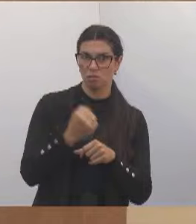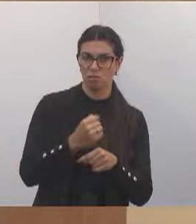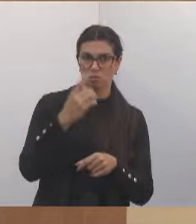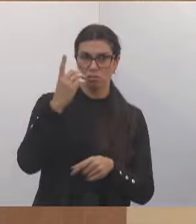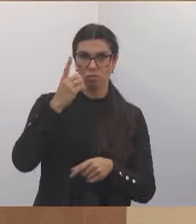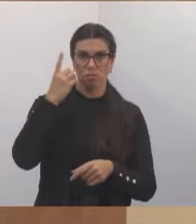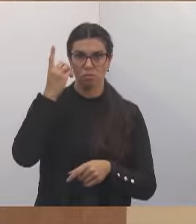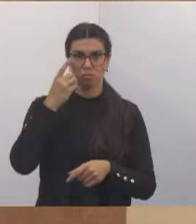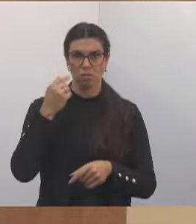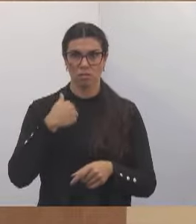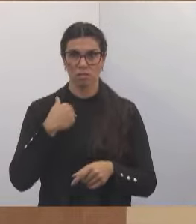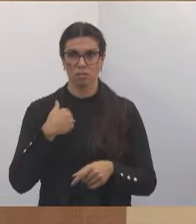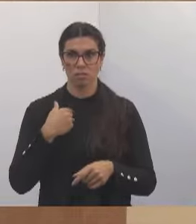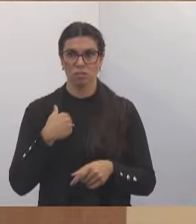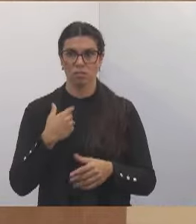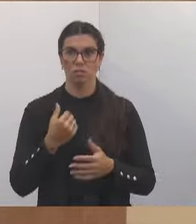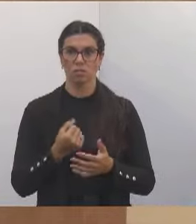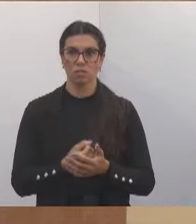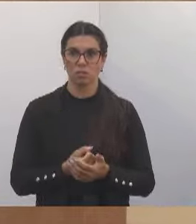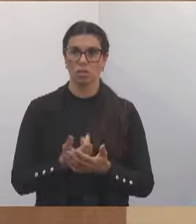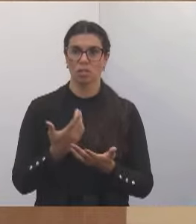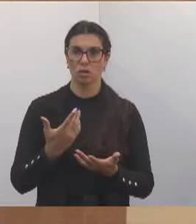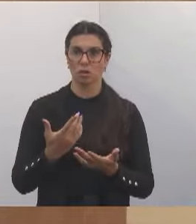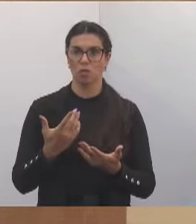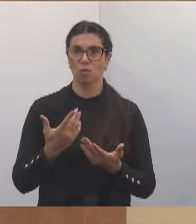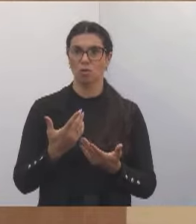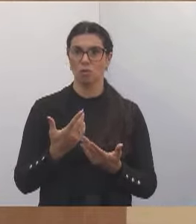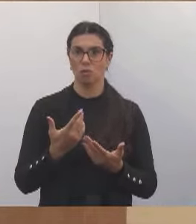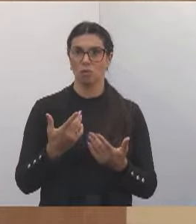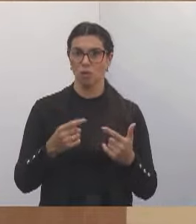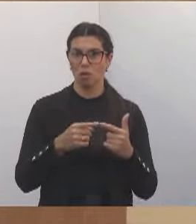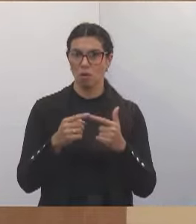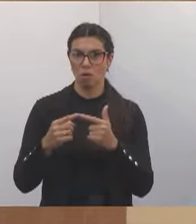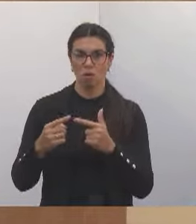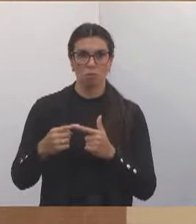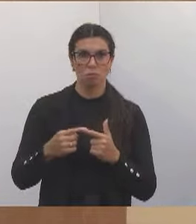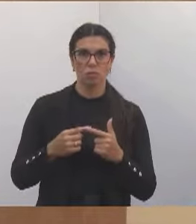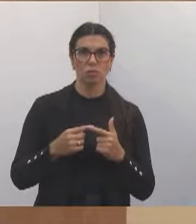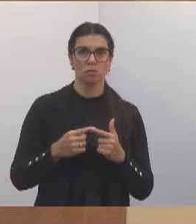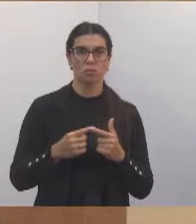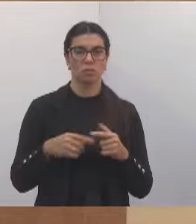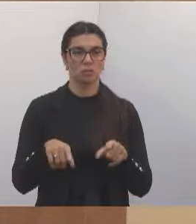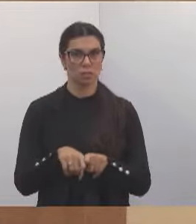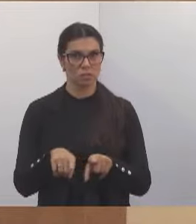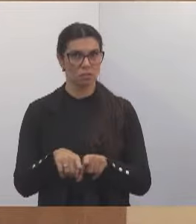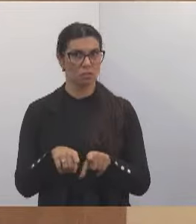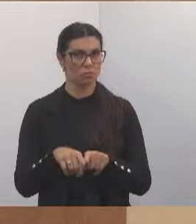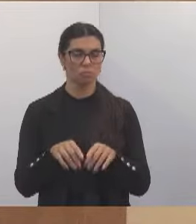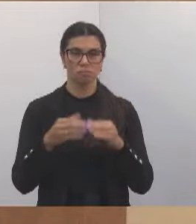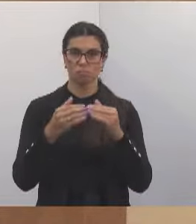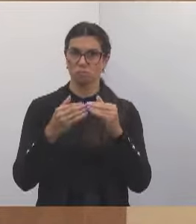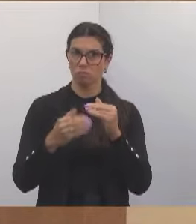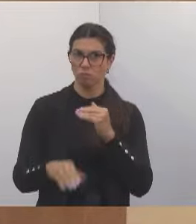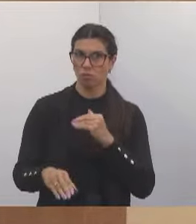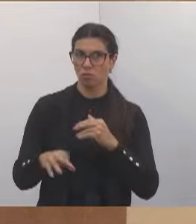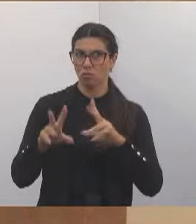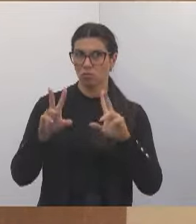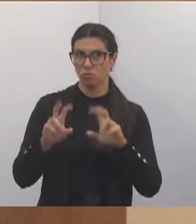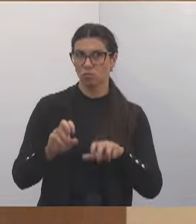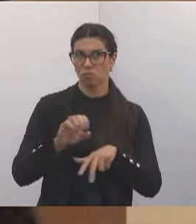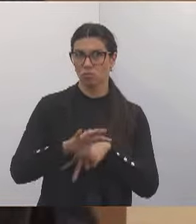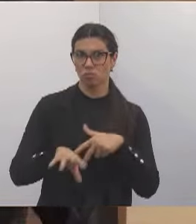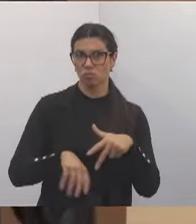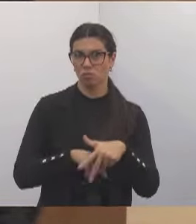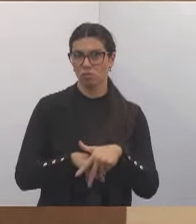represento, Márcio Alvino e André do Prado, eles são totalmente contra esse tipo de prática. Hoje, nosso presidente